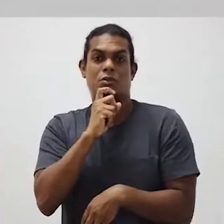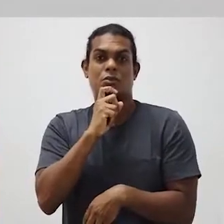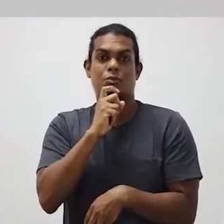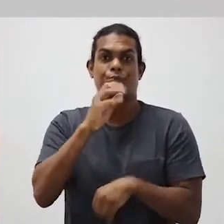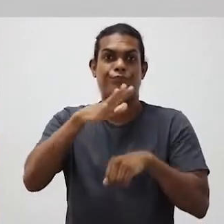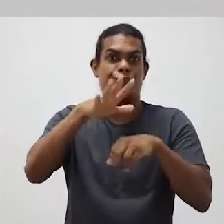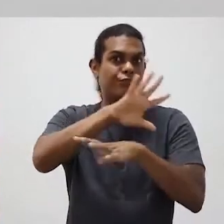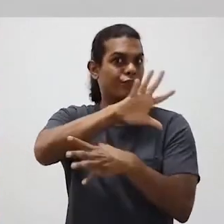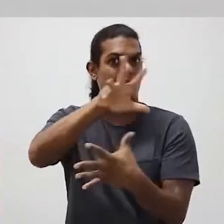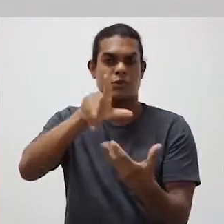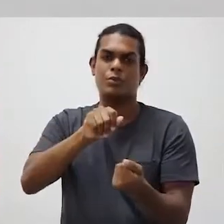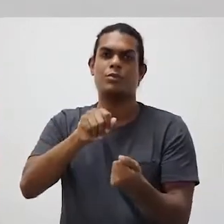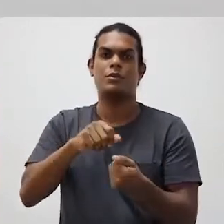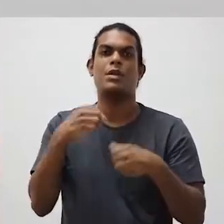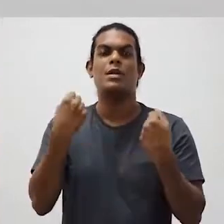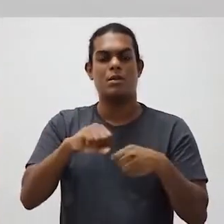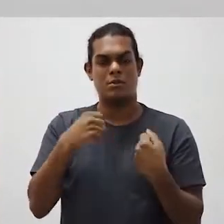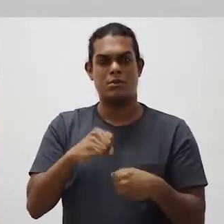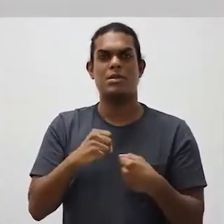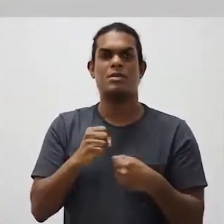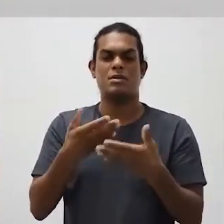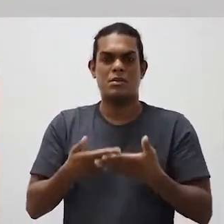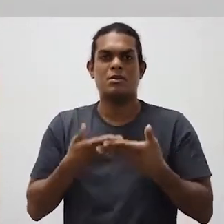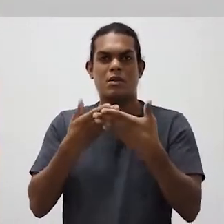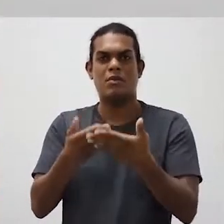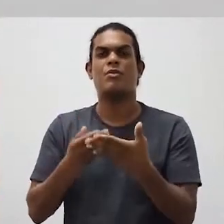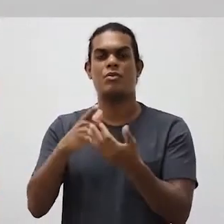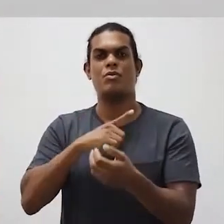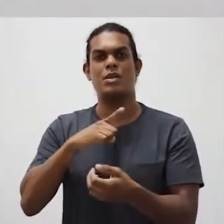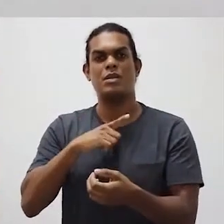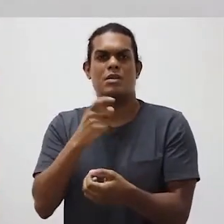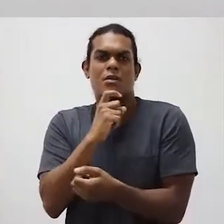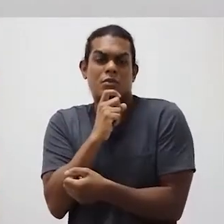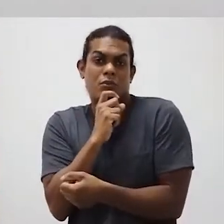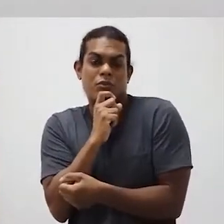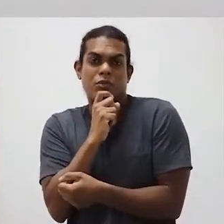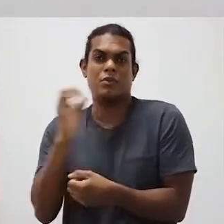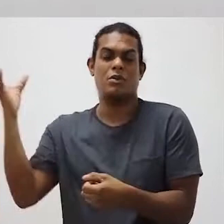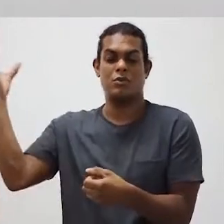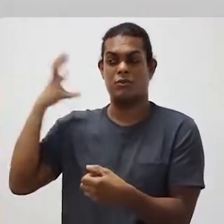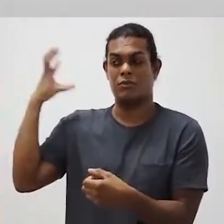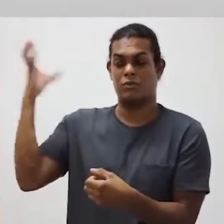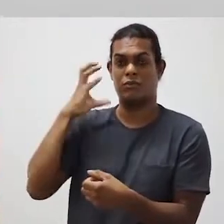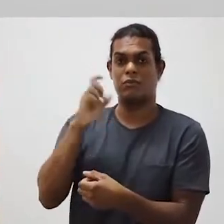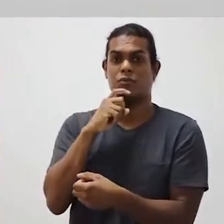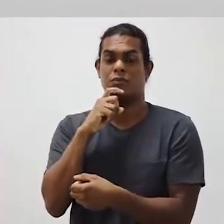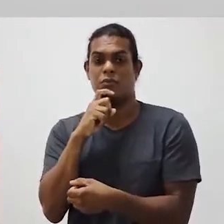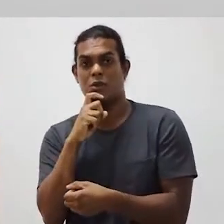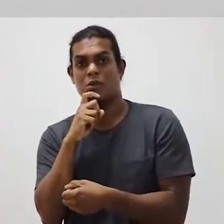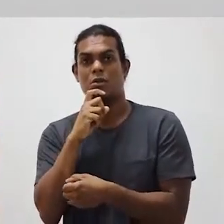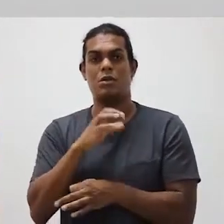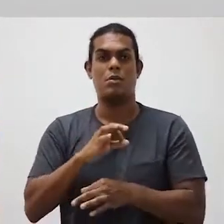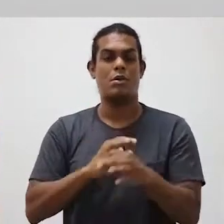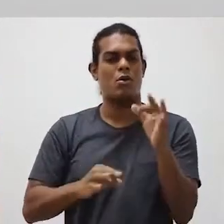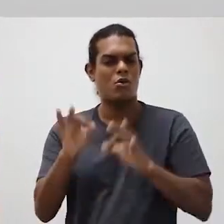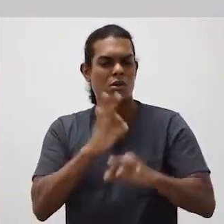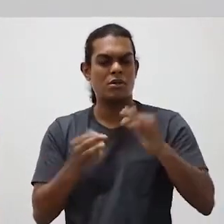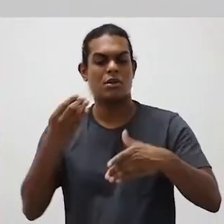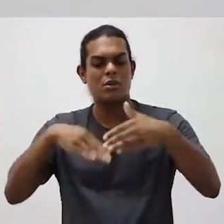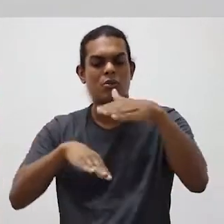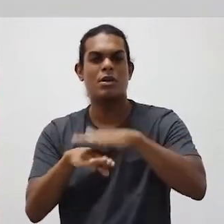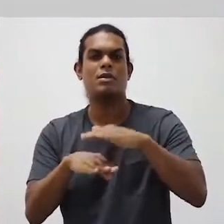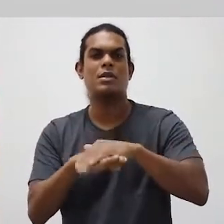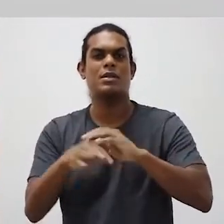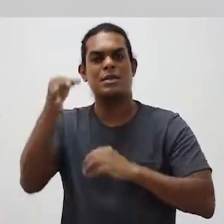um navio que seja refrigerado para acondicionar bem essa carga. Isso daí é uma das características que a gente tem que ter em